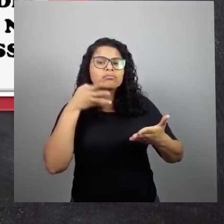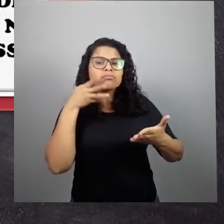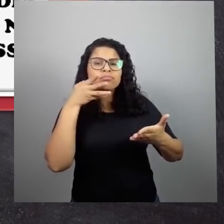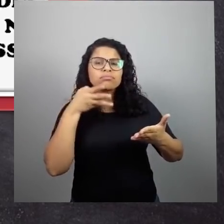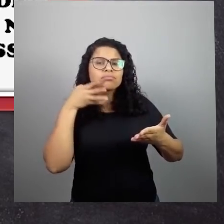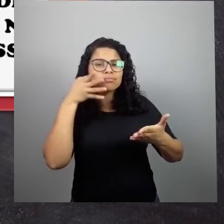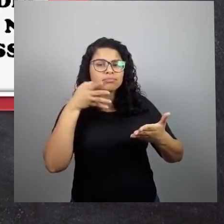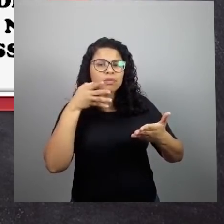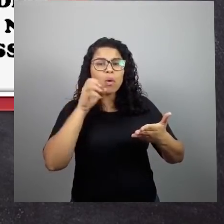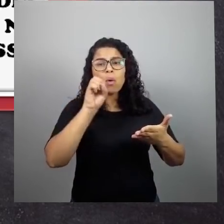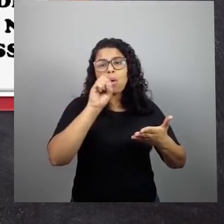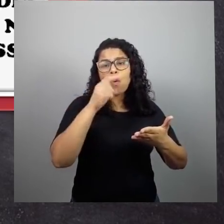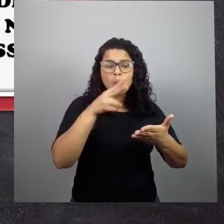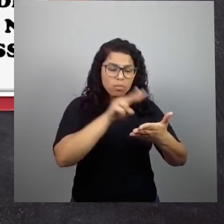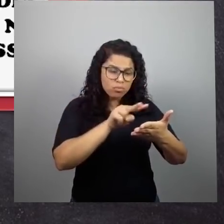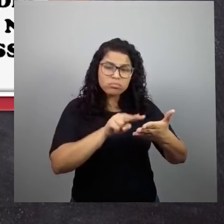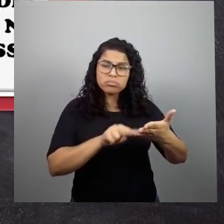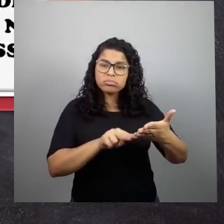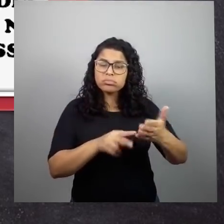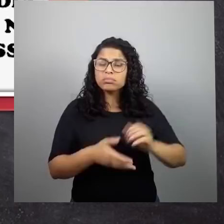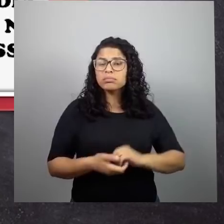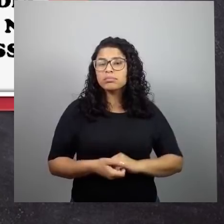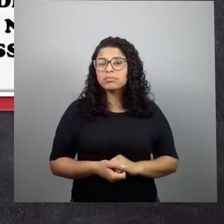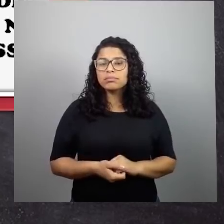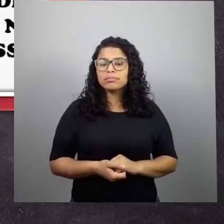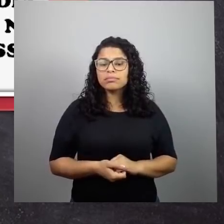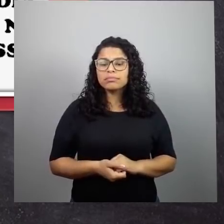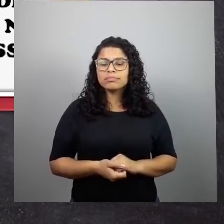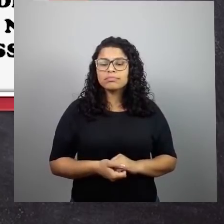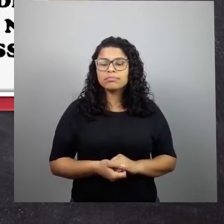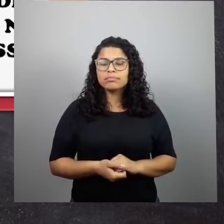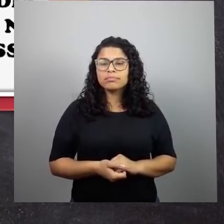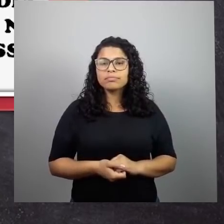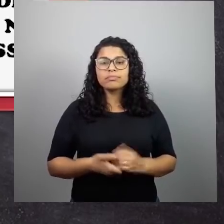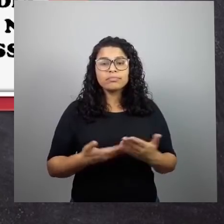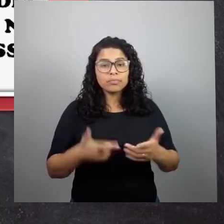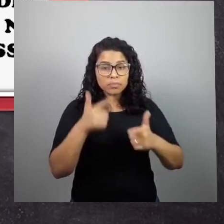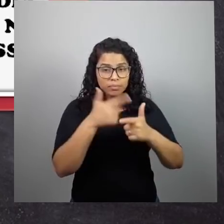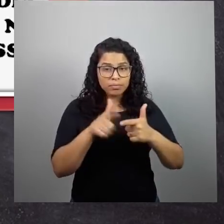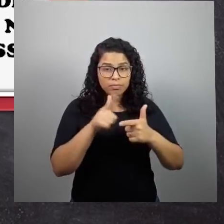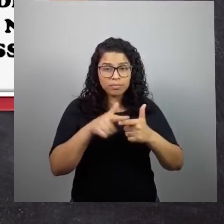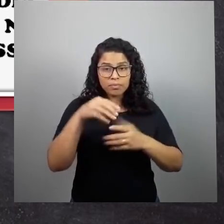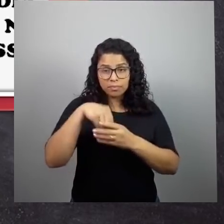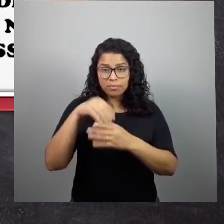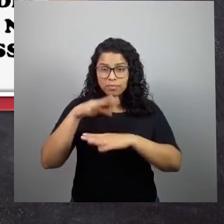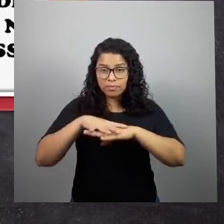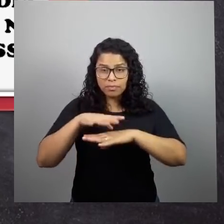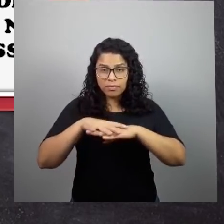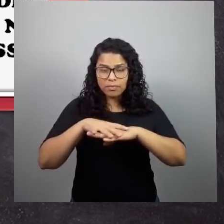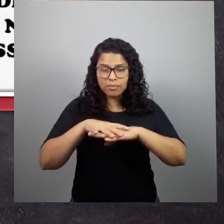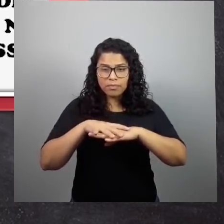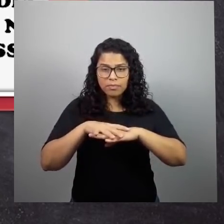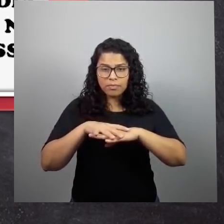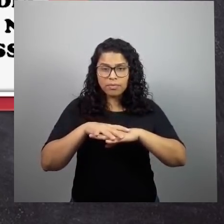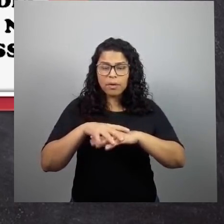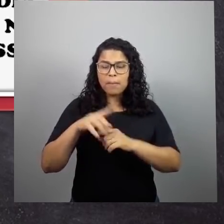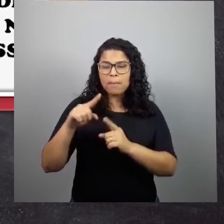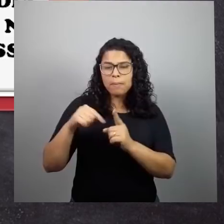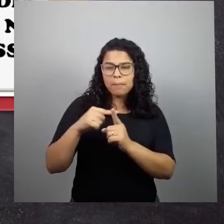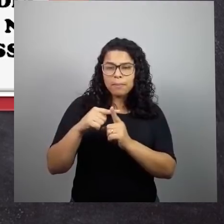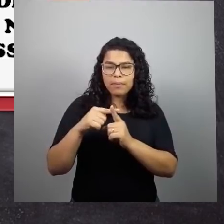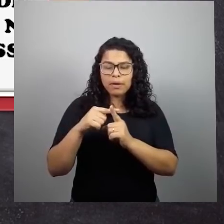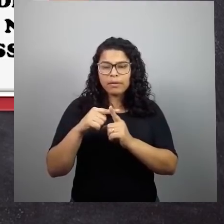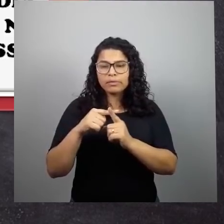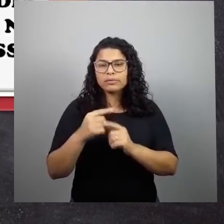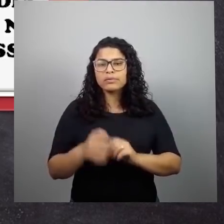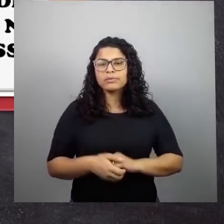ou lendo isso daqui. Então, nos problemas de matemática, a gente não vê símbolos demais, isso é mais